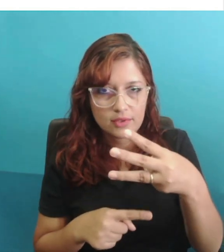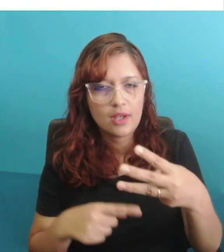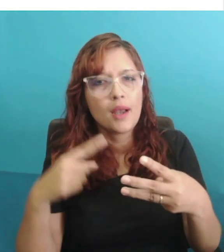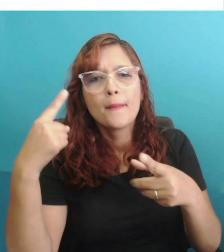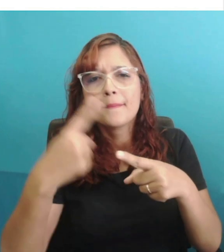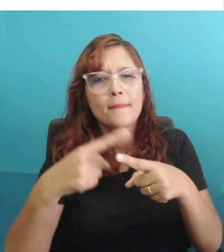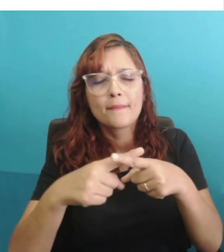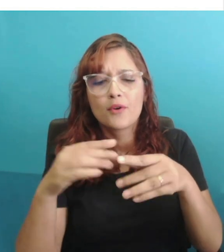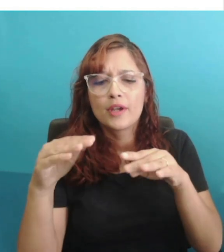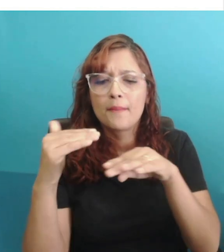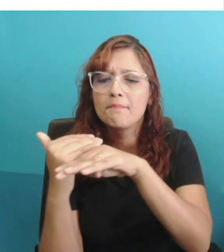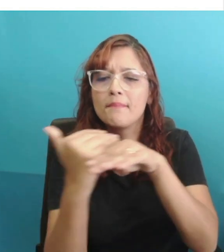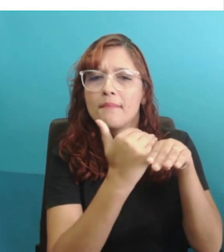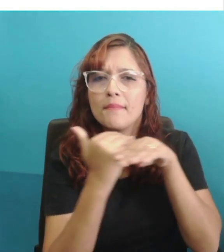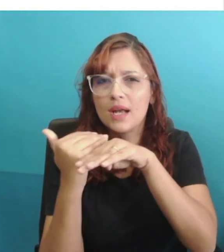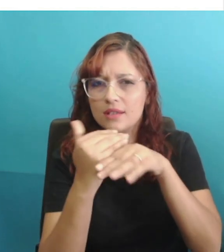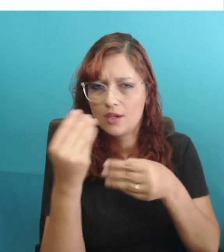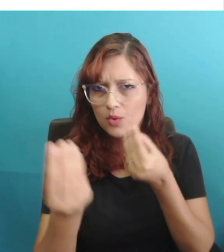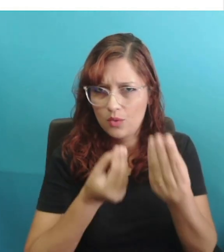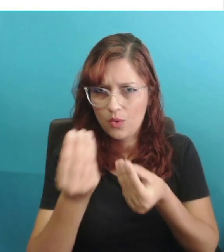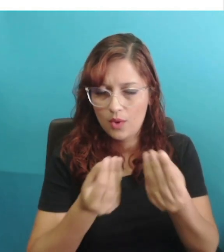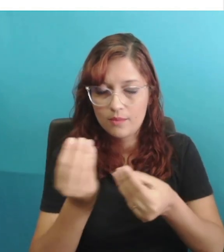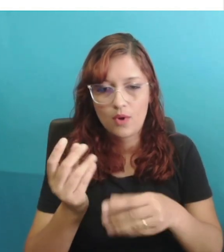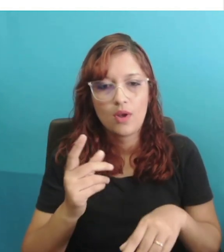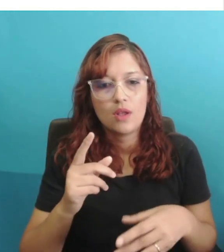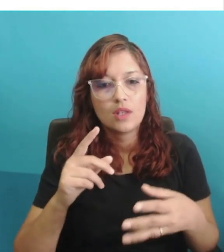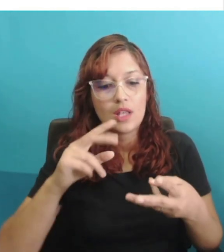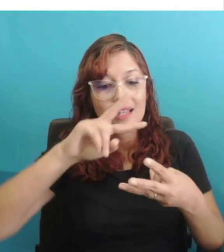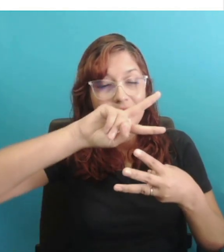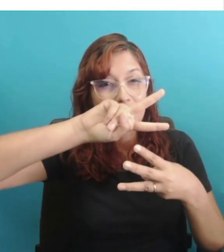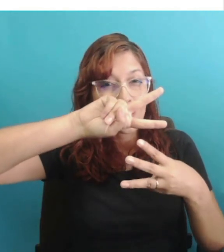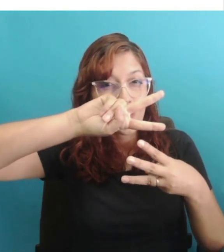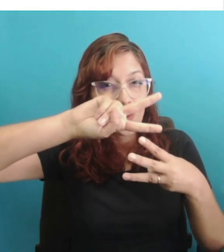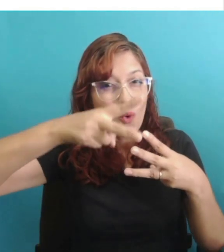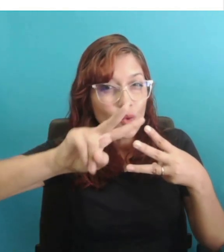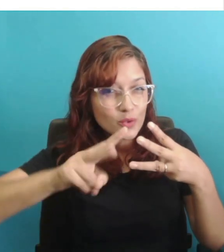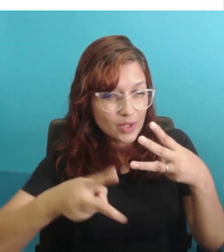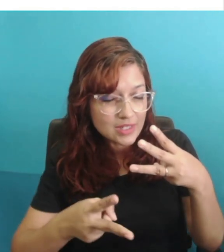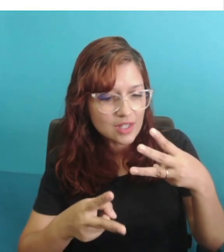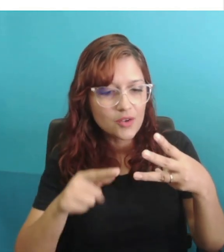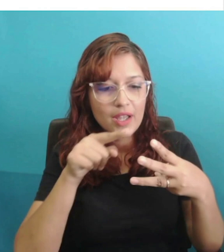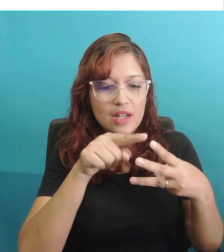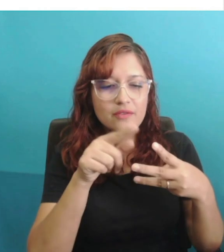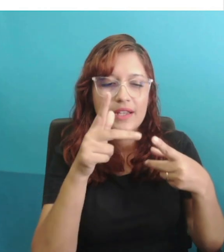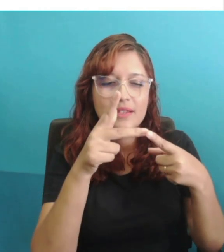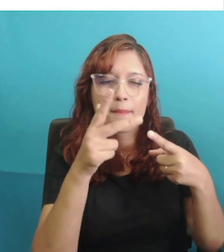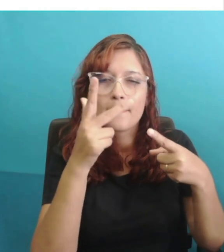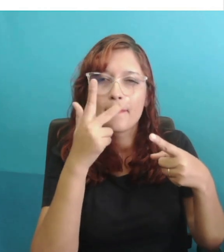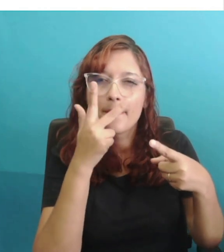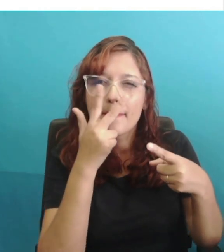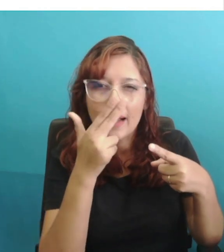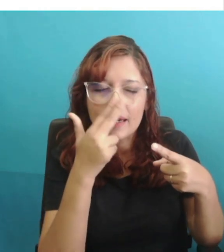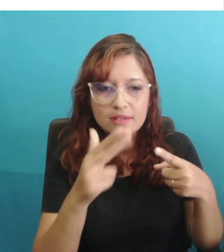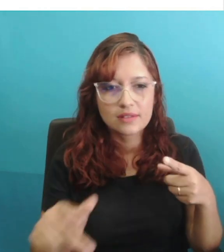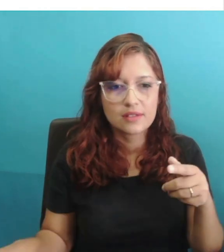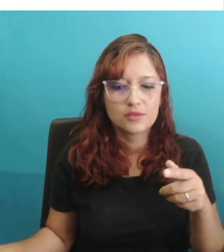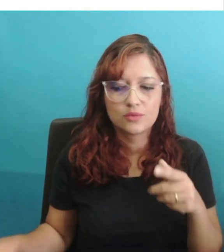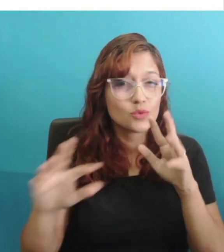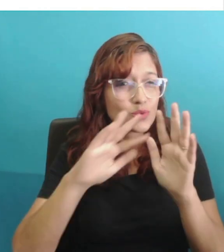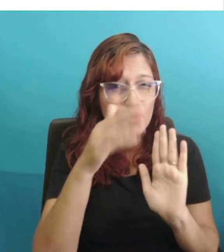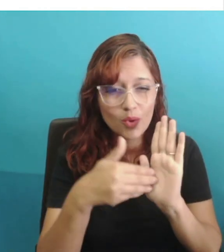Mas vamos focar nessas 3 conjugações e ver como elas se transformam em padrões na hora de